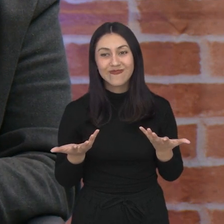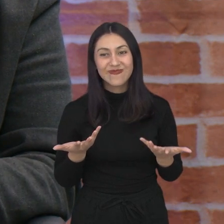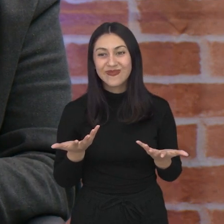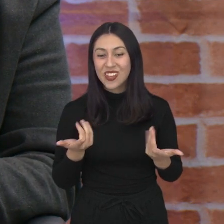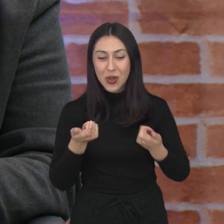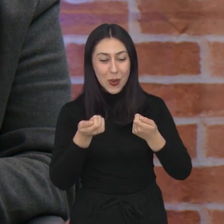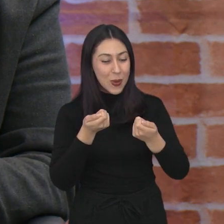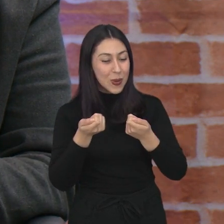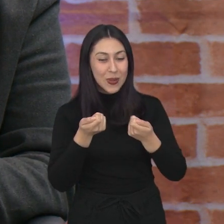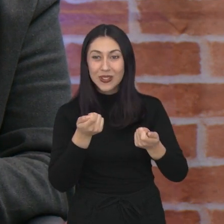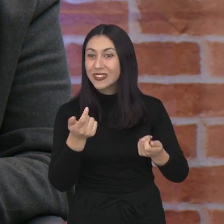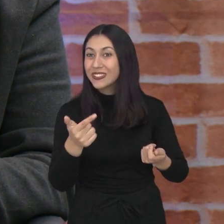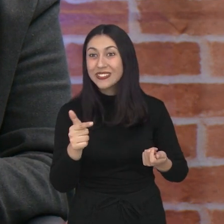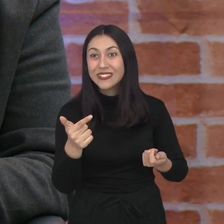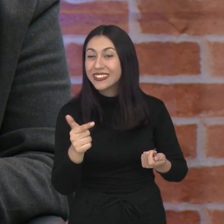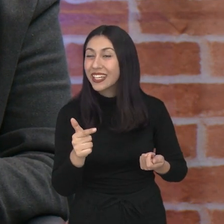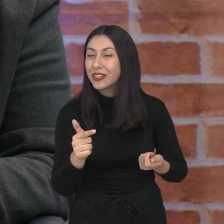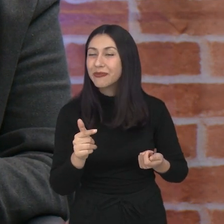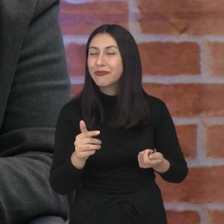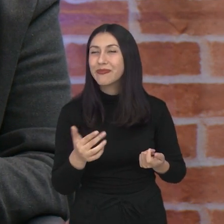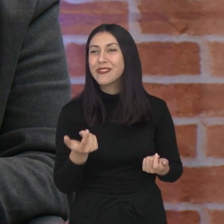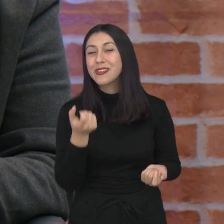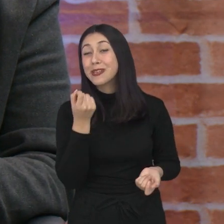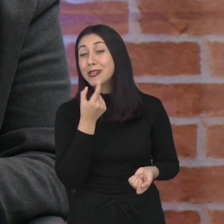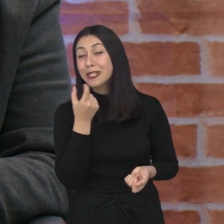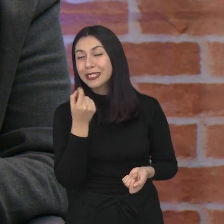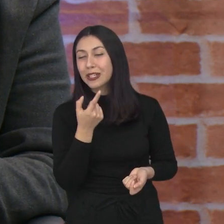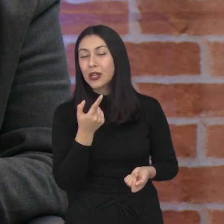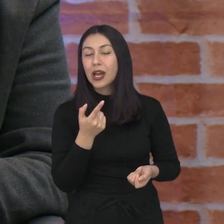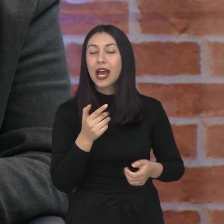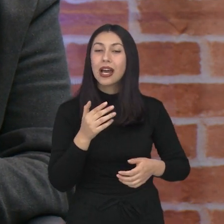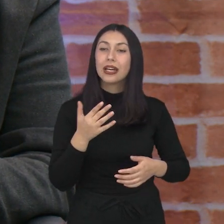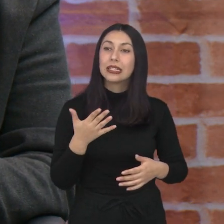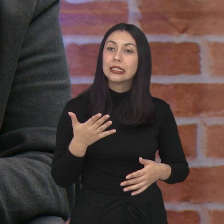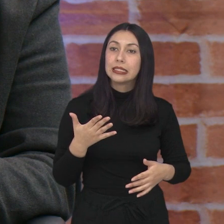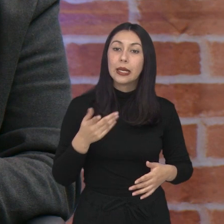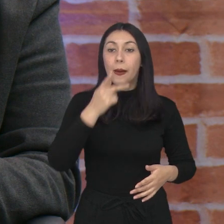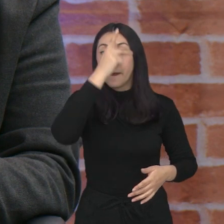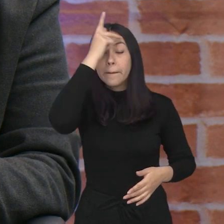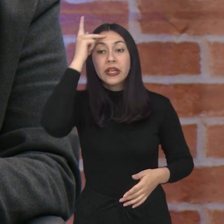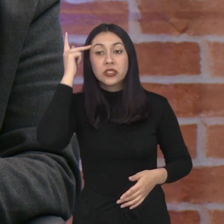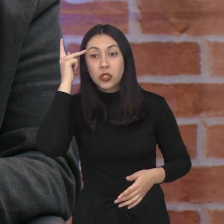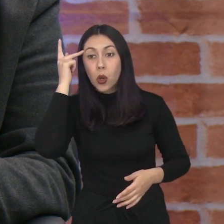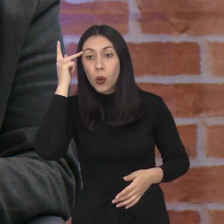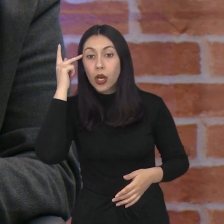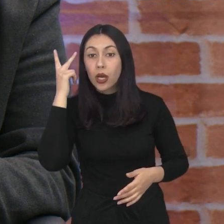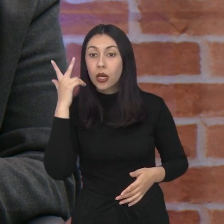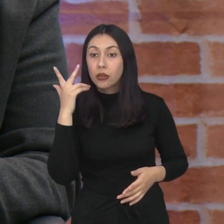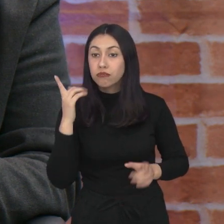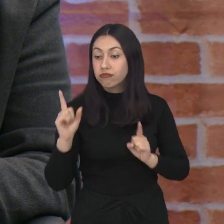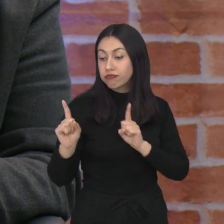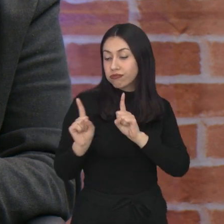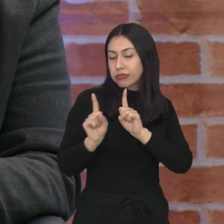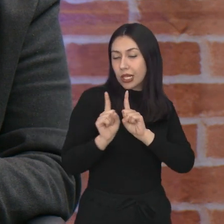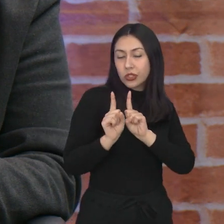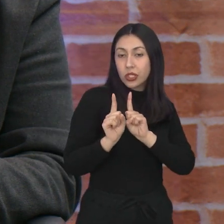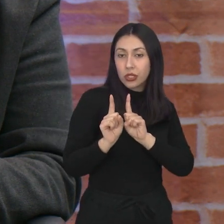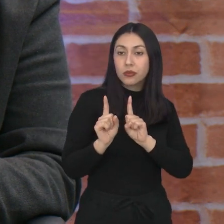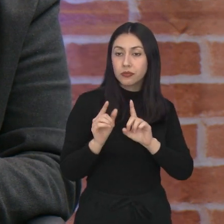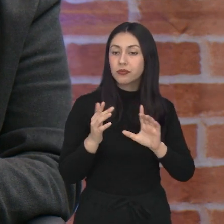fora do meu controle, assim. Quando chega, eu acho engraçado quando quando chega em alguém